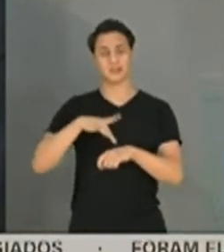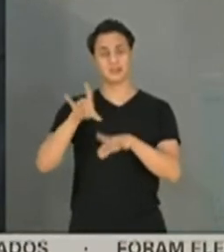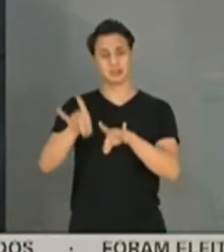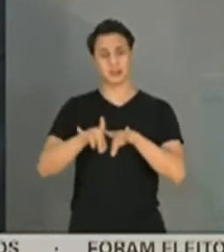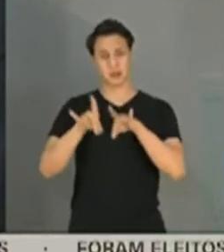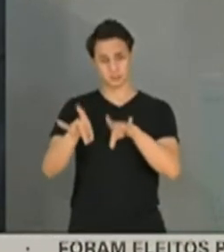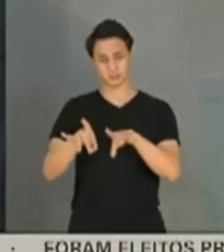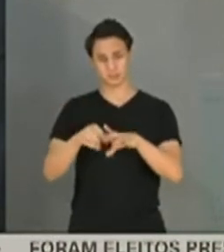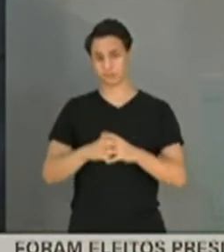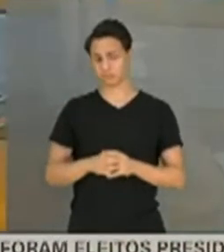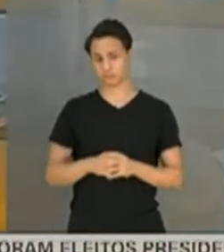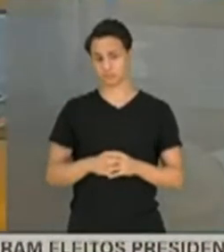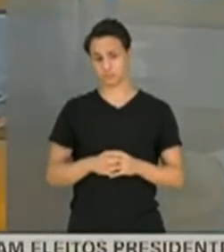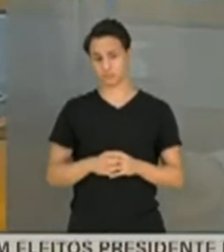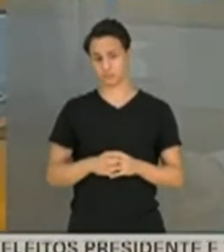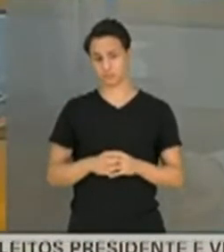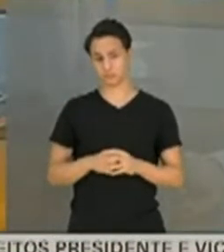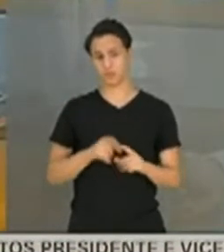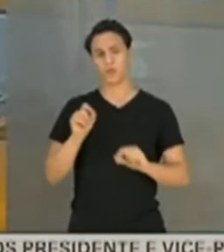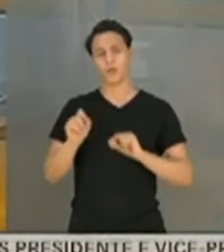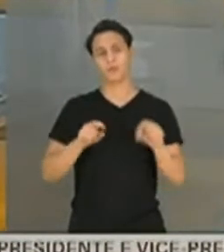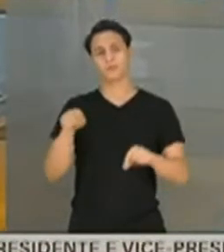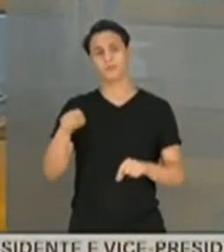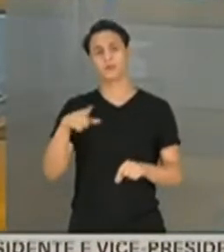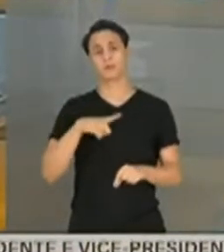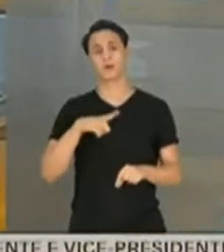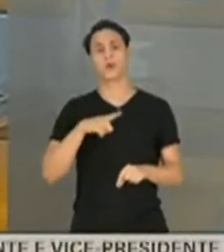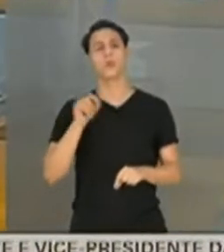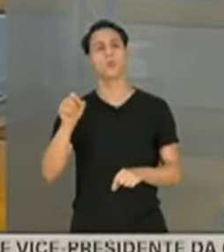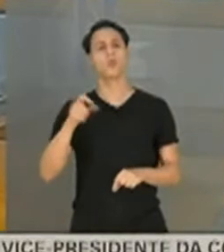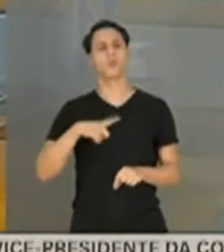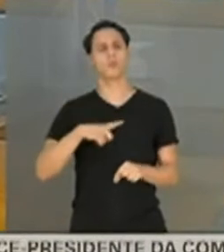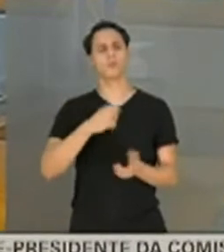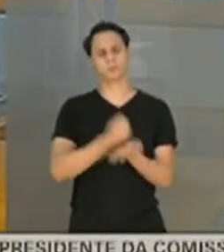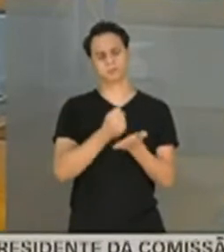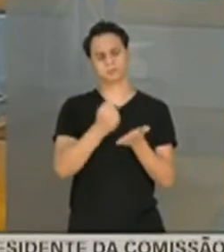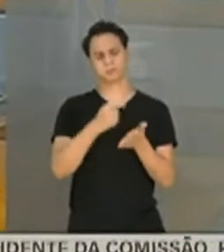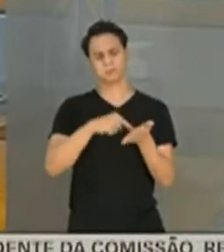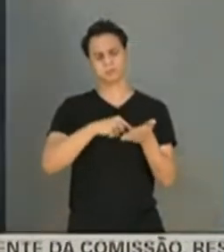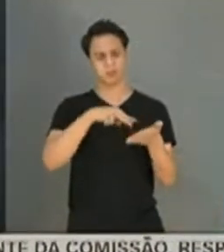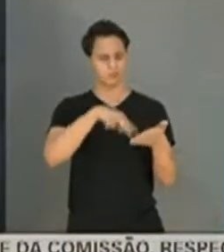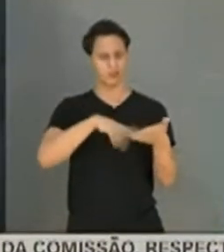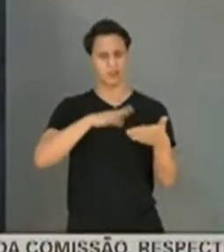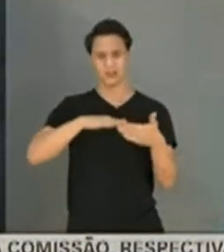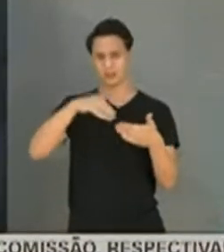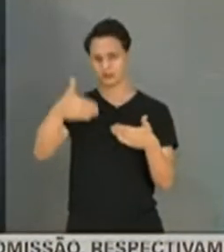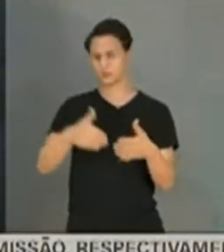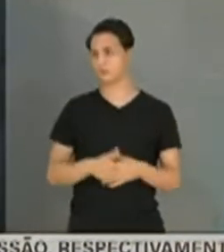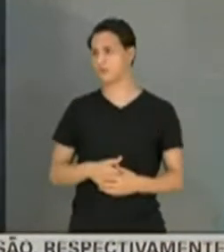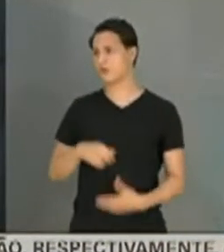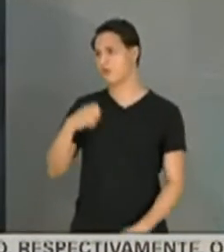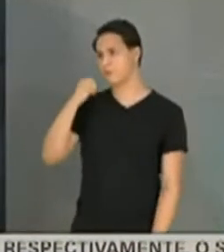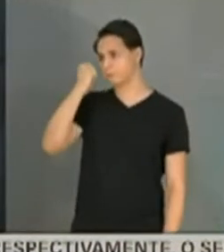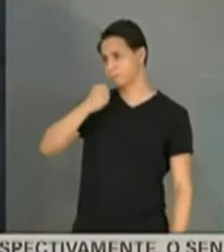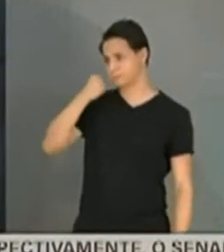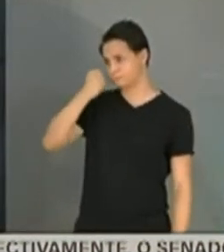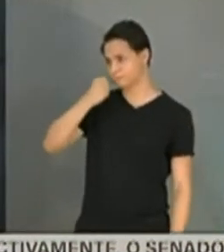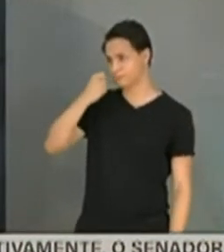fiança apresentada para avalizar o contrato tinha alcance internacional? Senador, eu